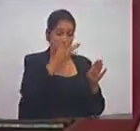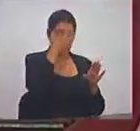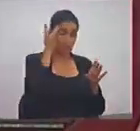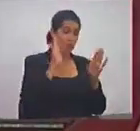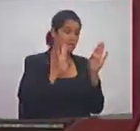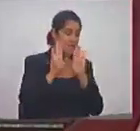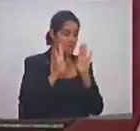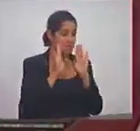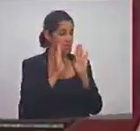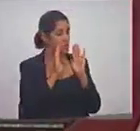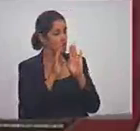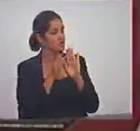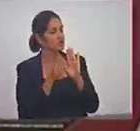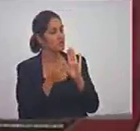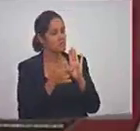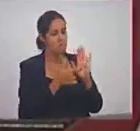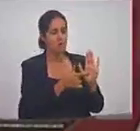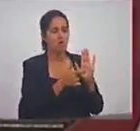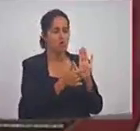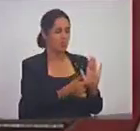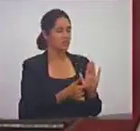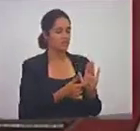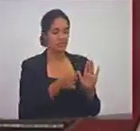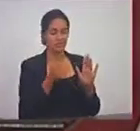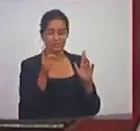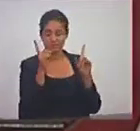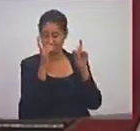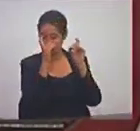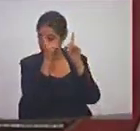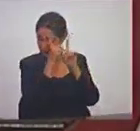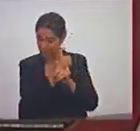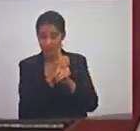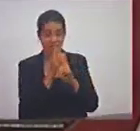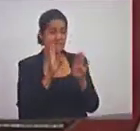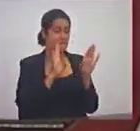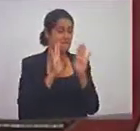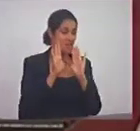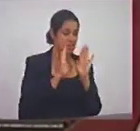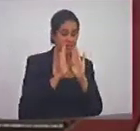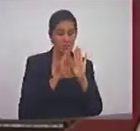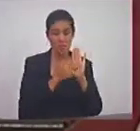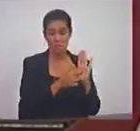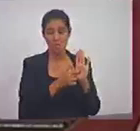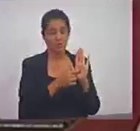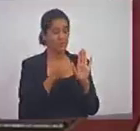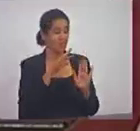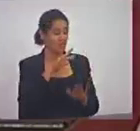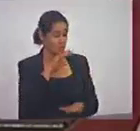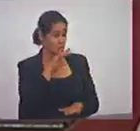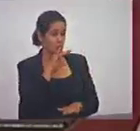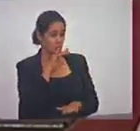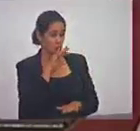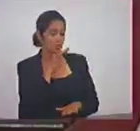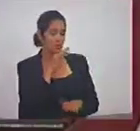uma ferramenta de trabalho ou de interação, e sim como rede de esgoto. Então, que sejamos